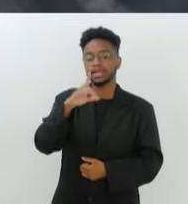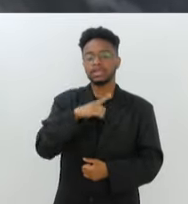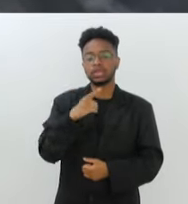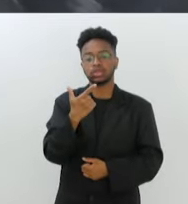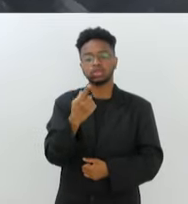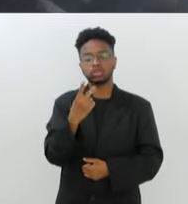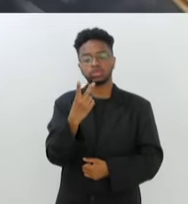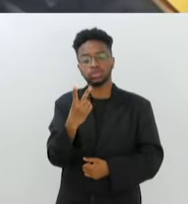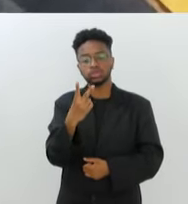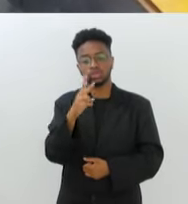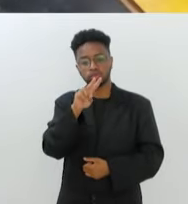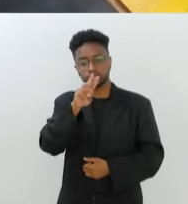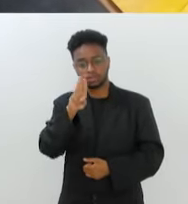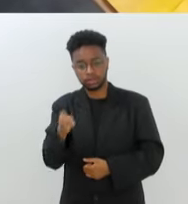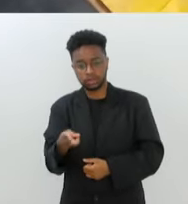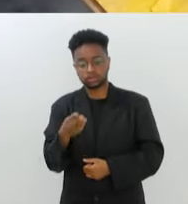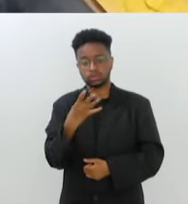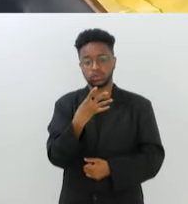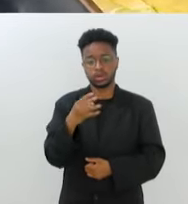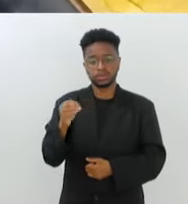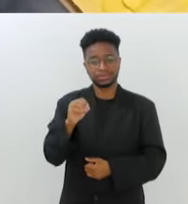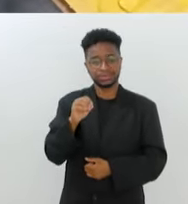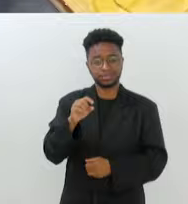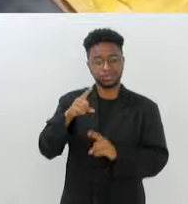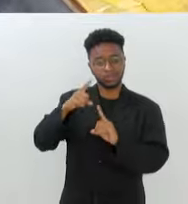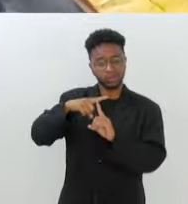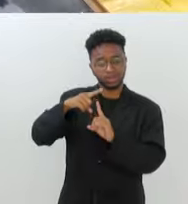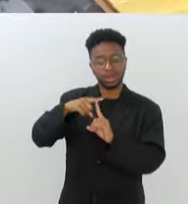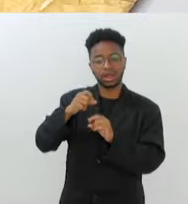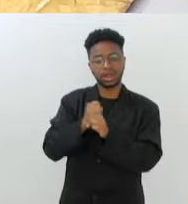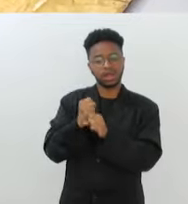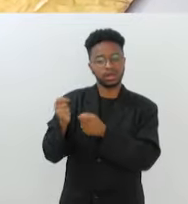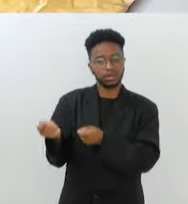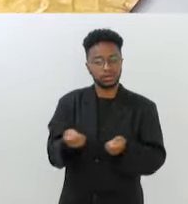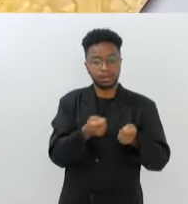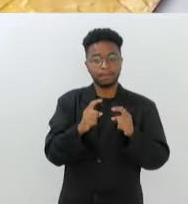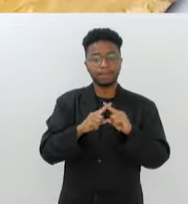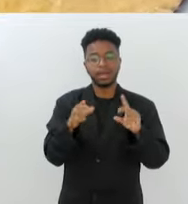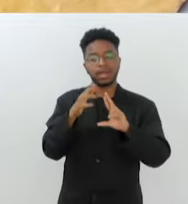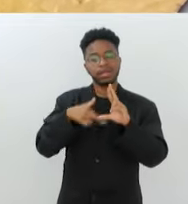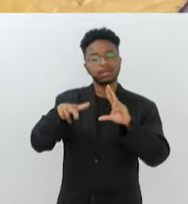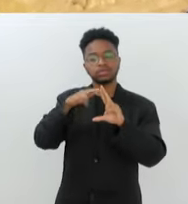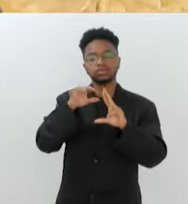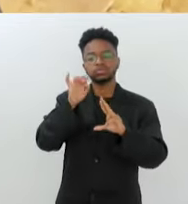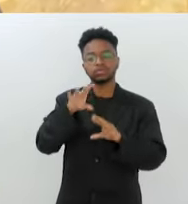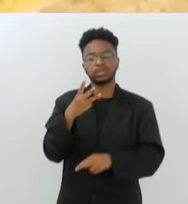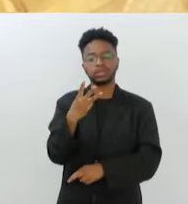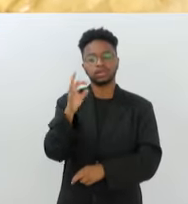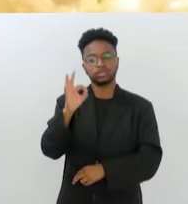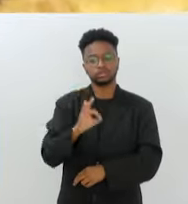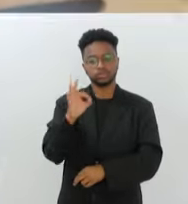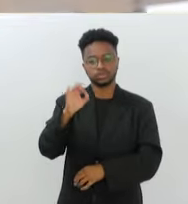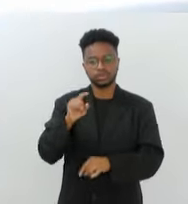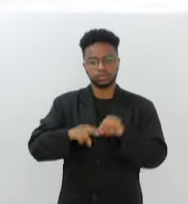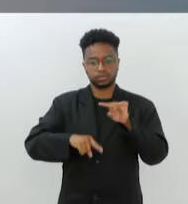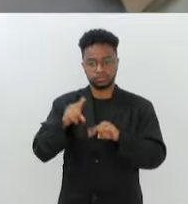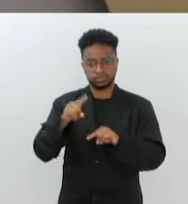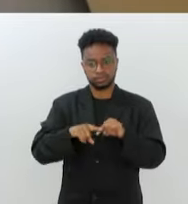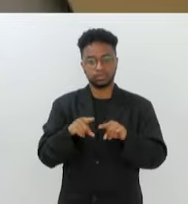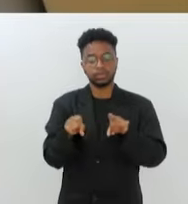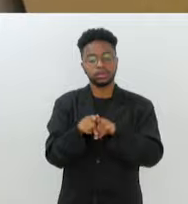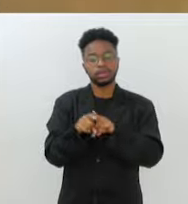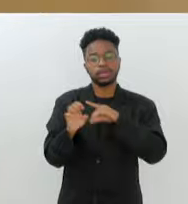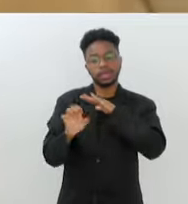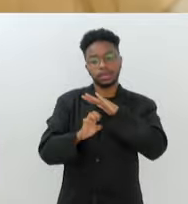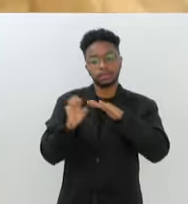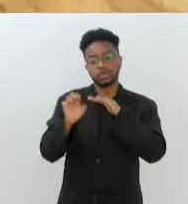e 400 mil toneladas por ano de lixo eletrônico, mas só recicla 3% desse material. A empresa ou